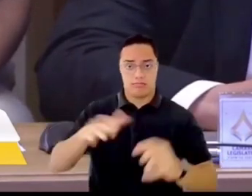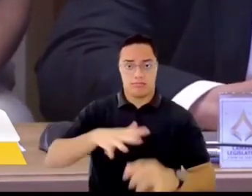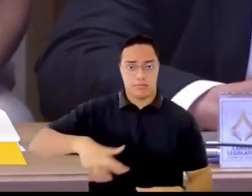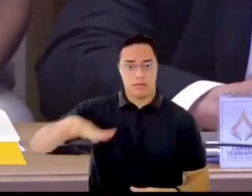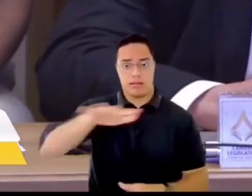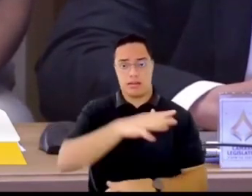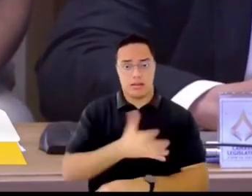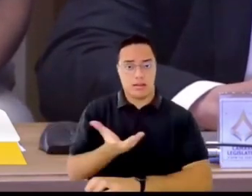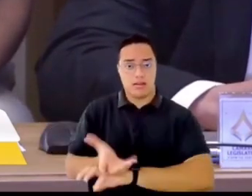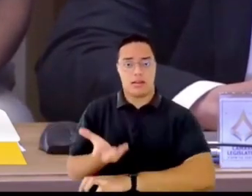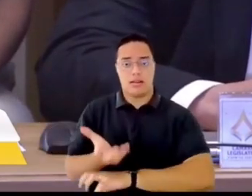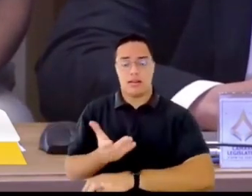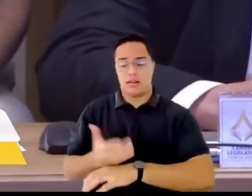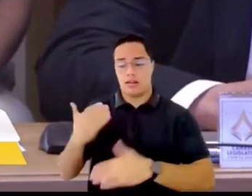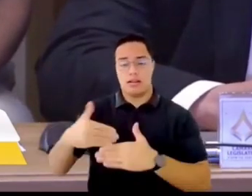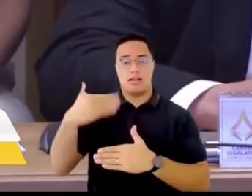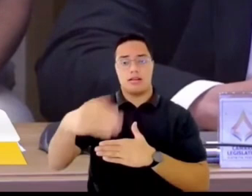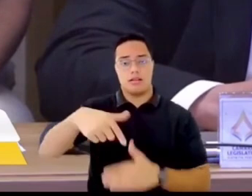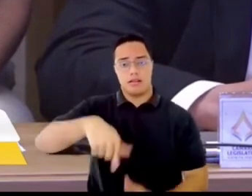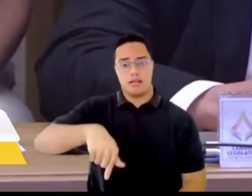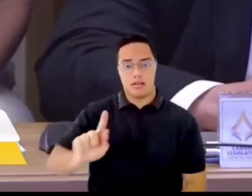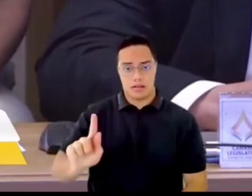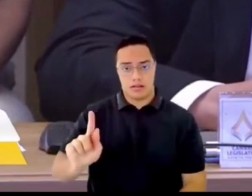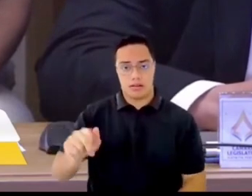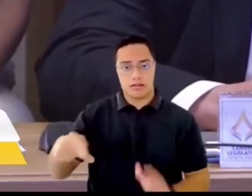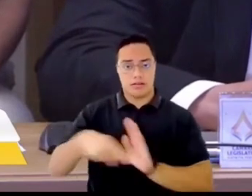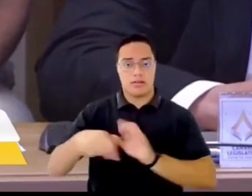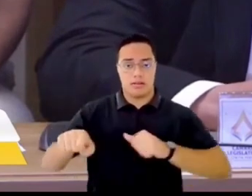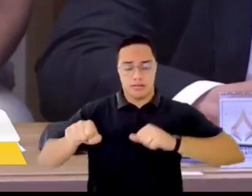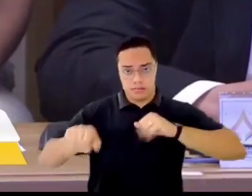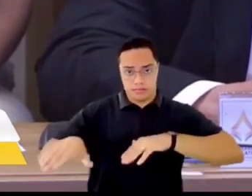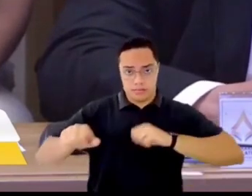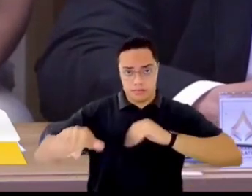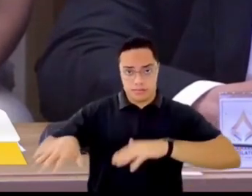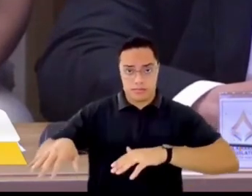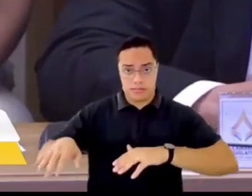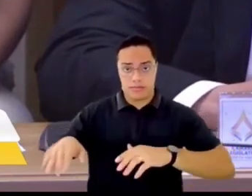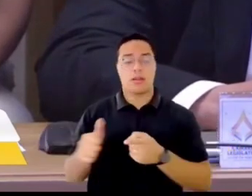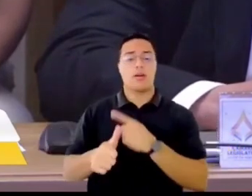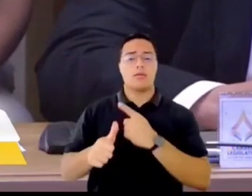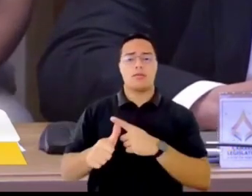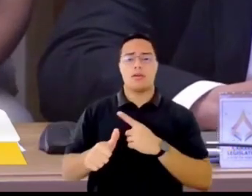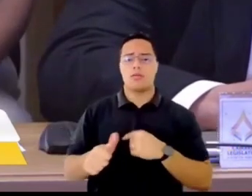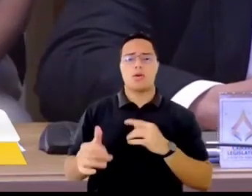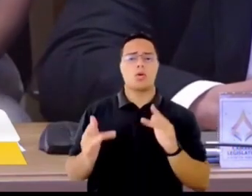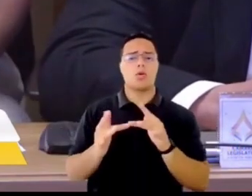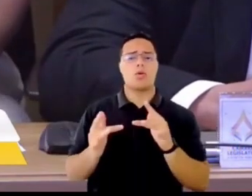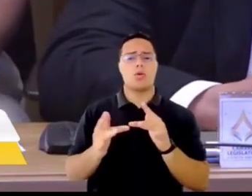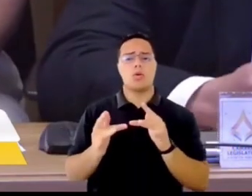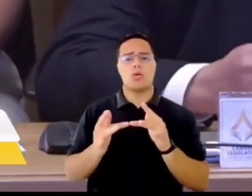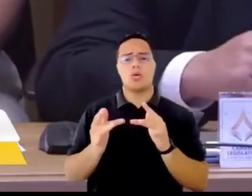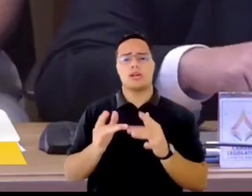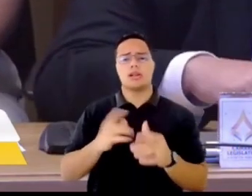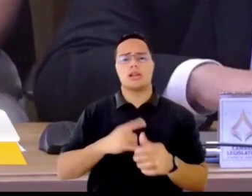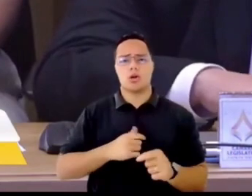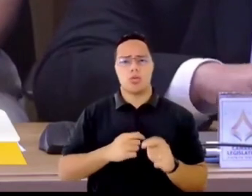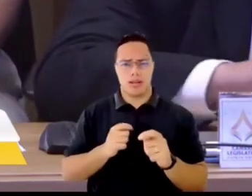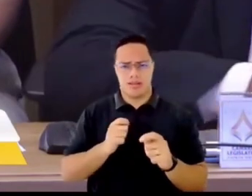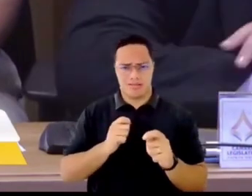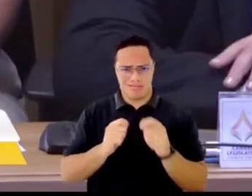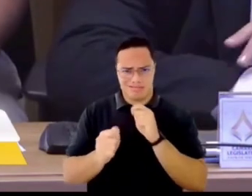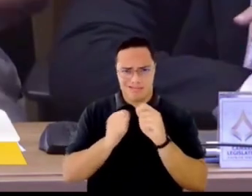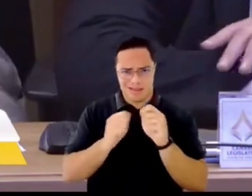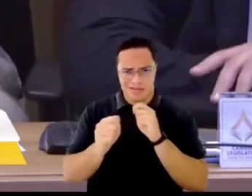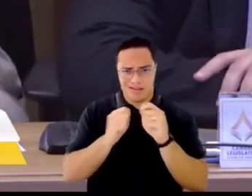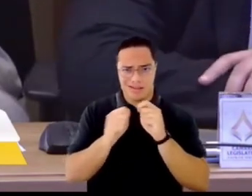Cristais, em frente ao QG do Exército. E o primeiro contato que eu tive com ele foi durante uma entrevista que eu estava fazendo e